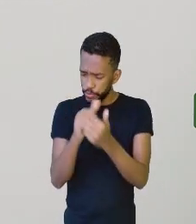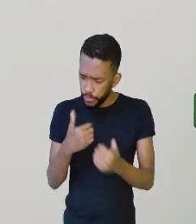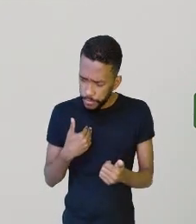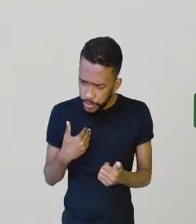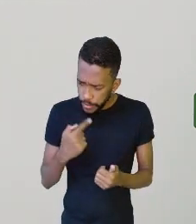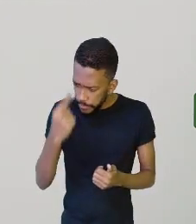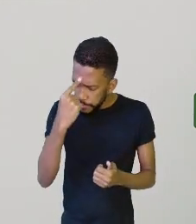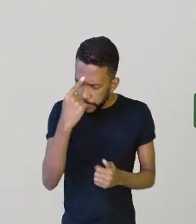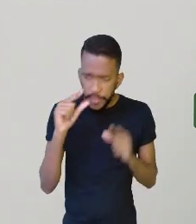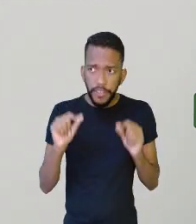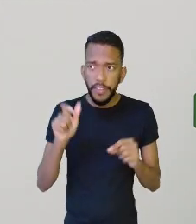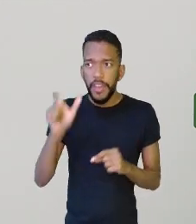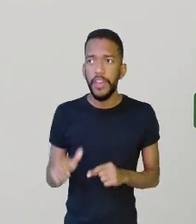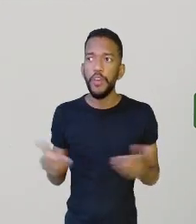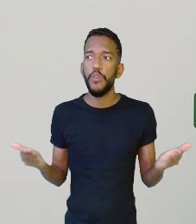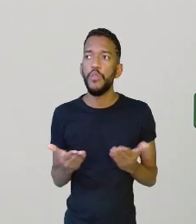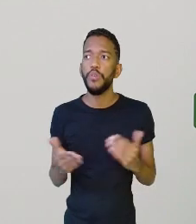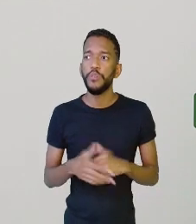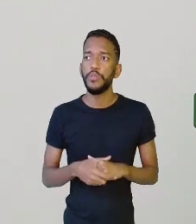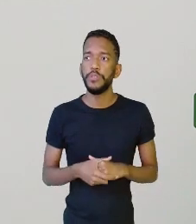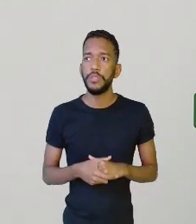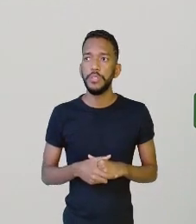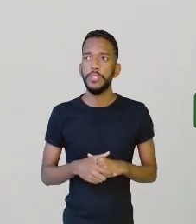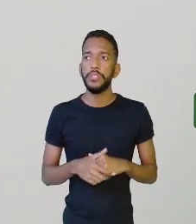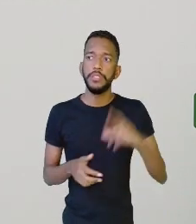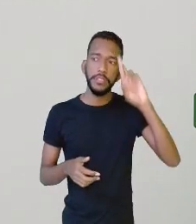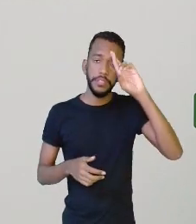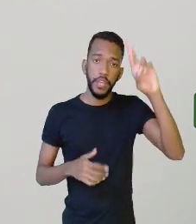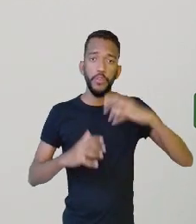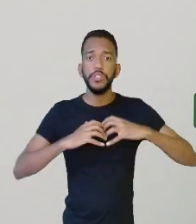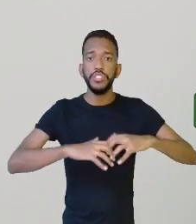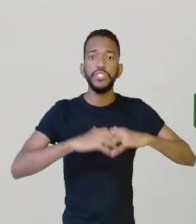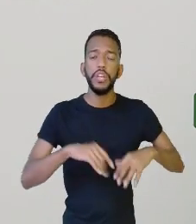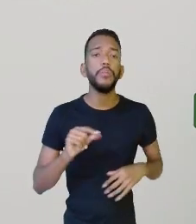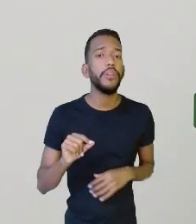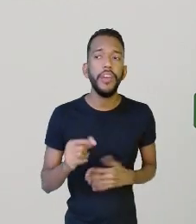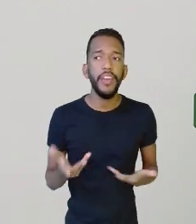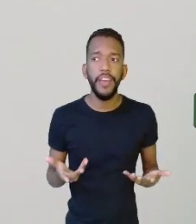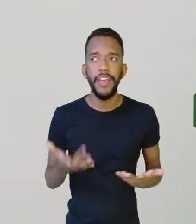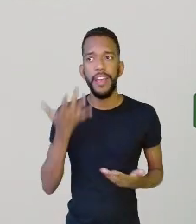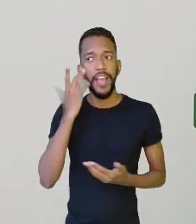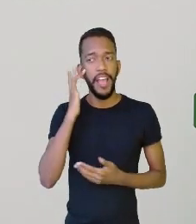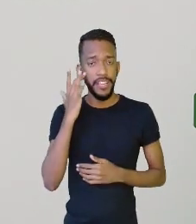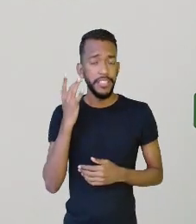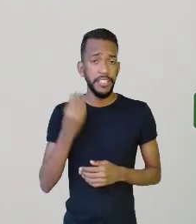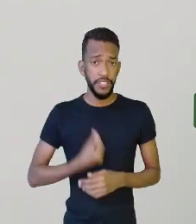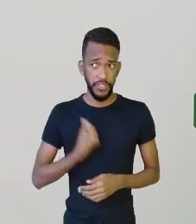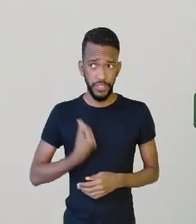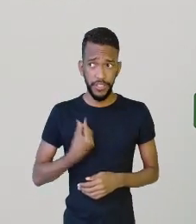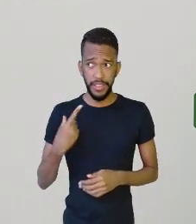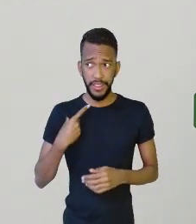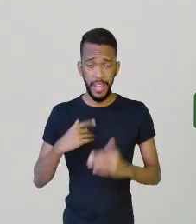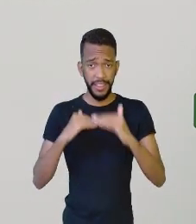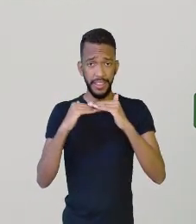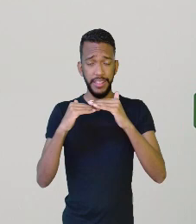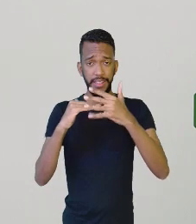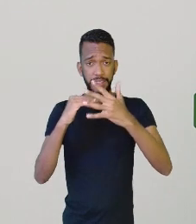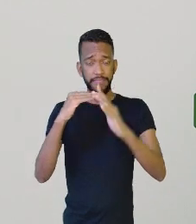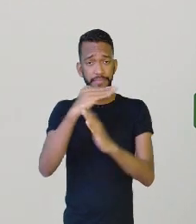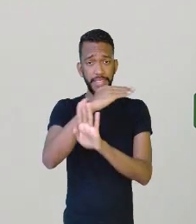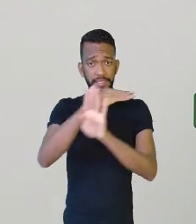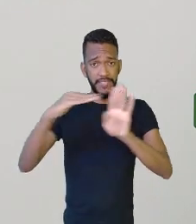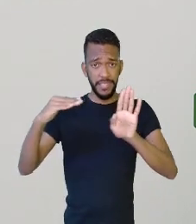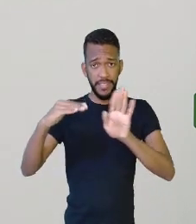comigo, quem é hoje os senhores de engenho? Será que existe uma divisão ou a